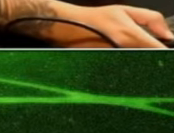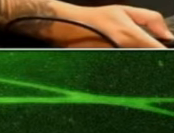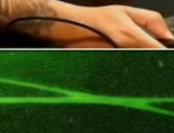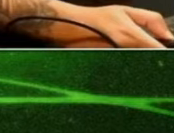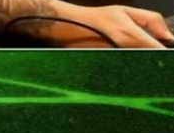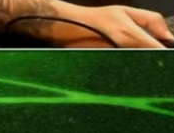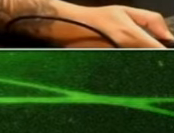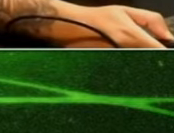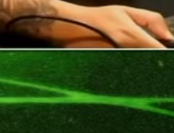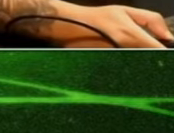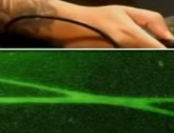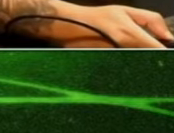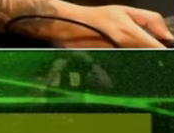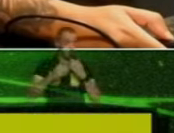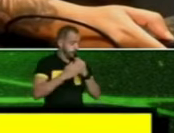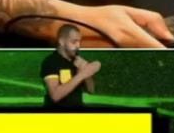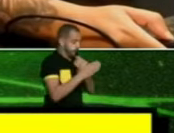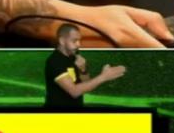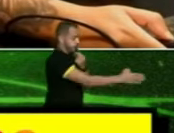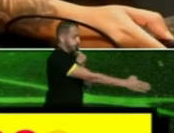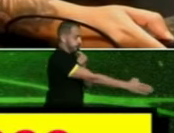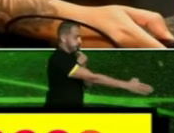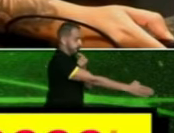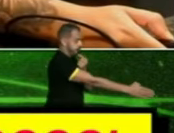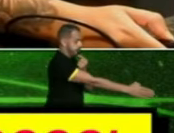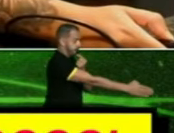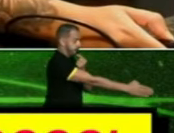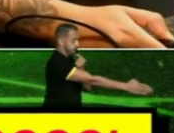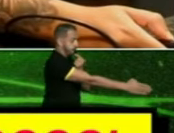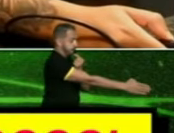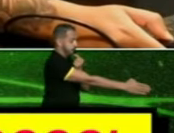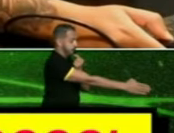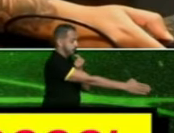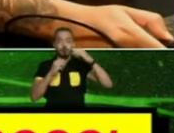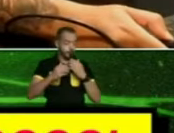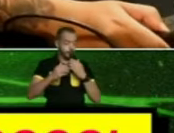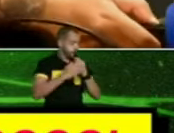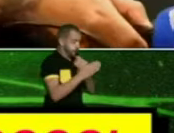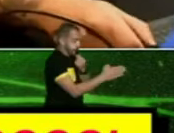cabeçada lá dentro doido